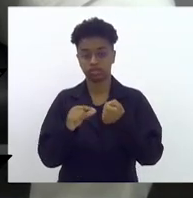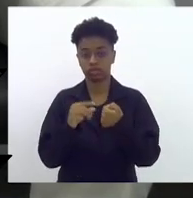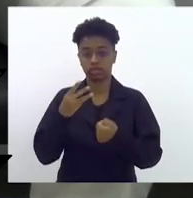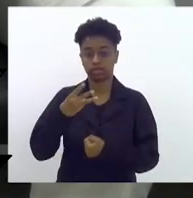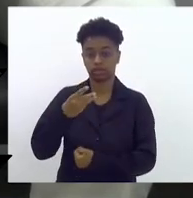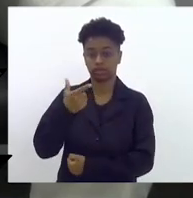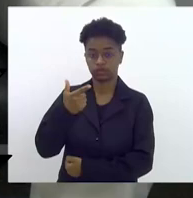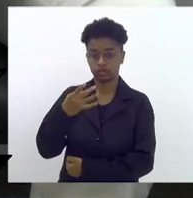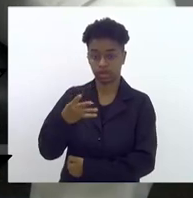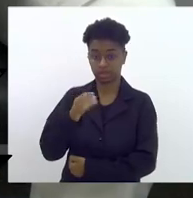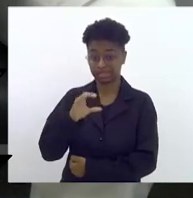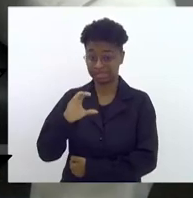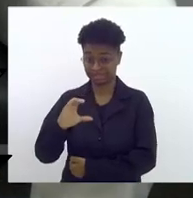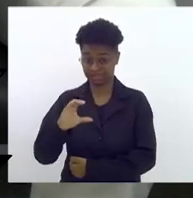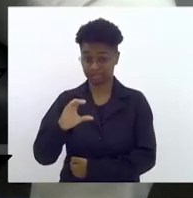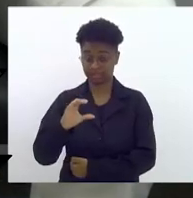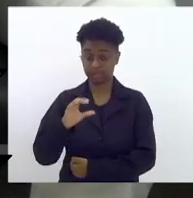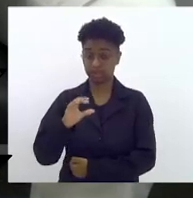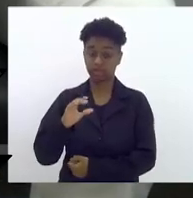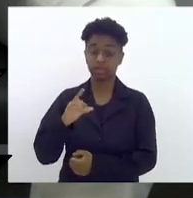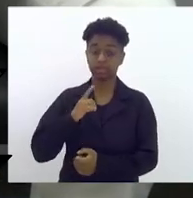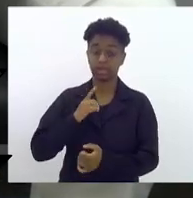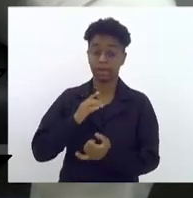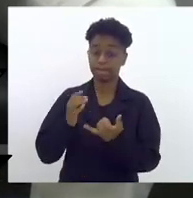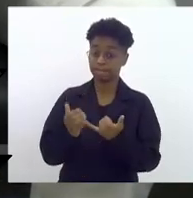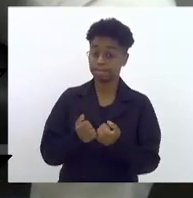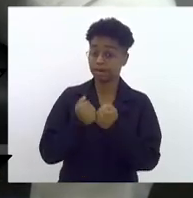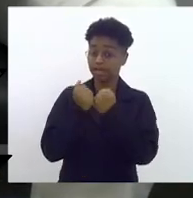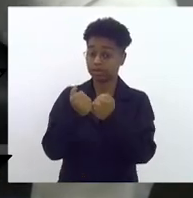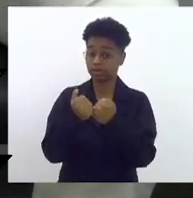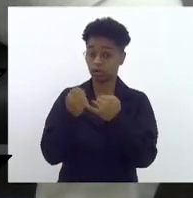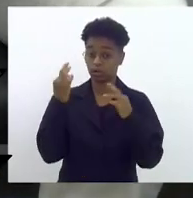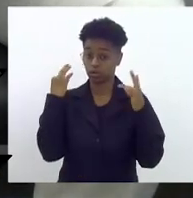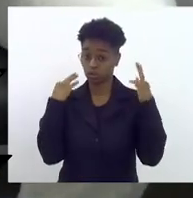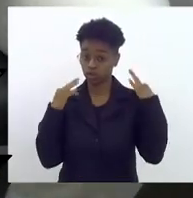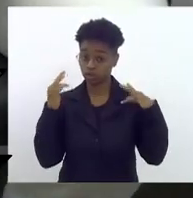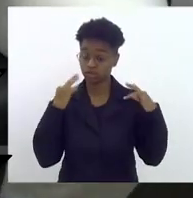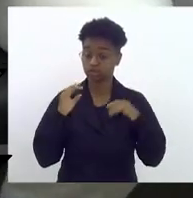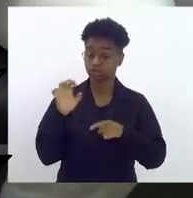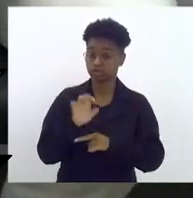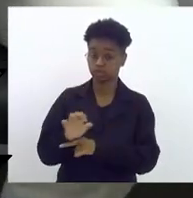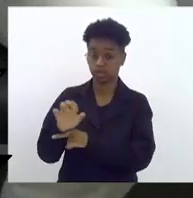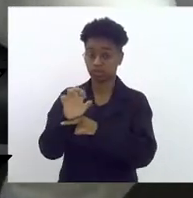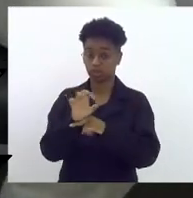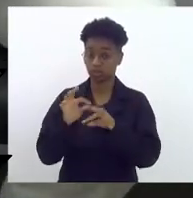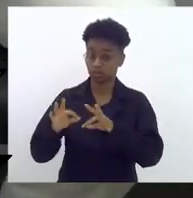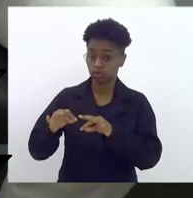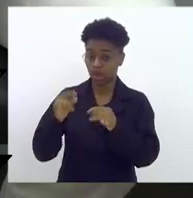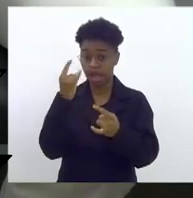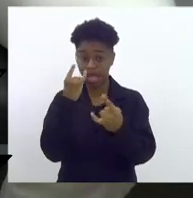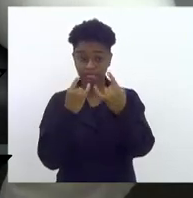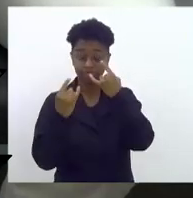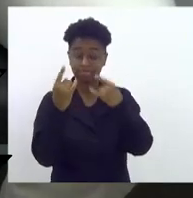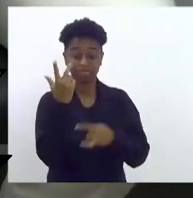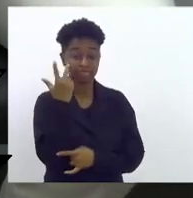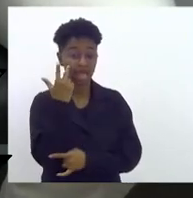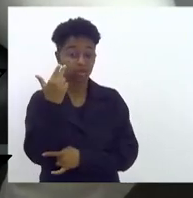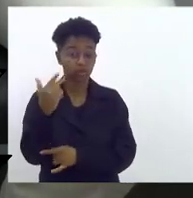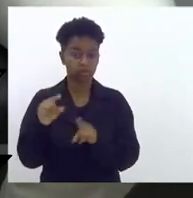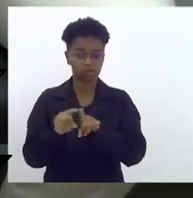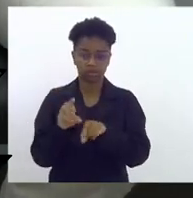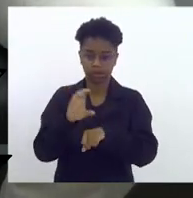C constitui patrimônio turístico Estadual os atrativos naturais e